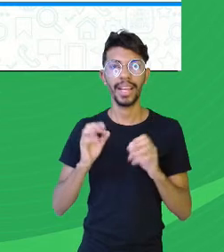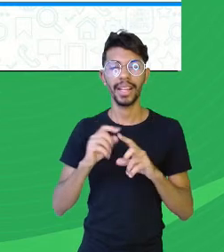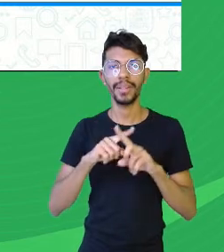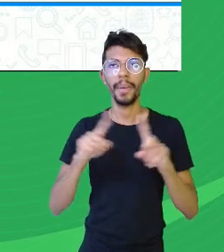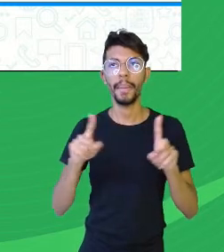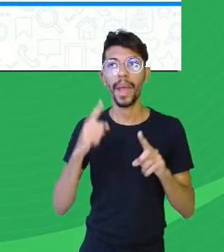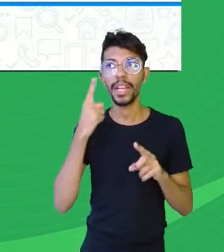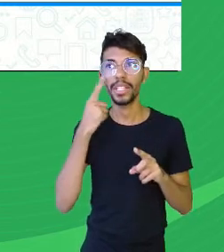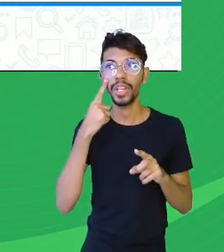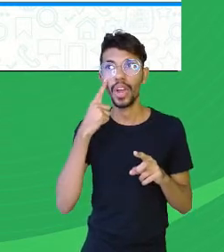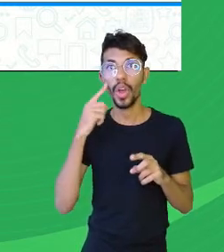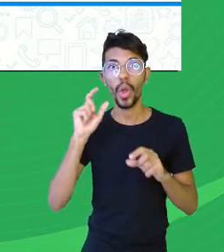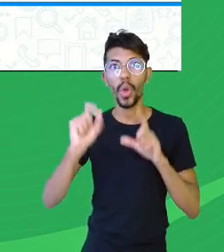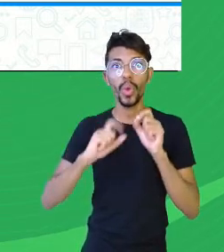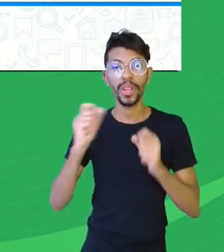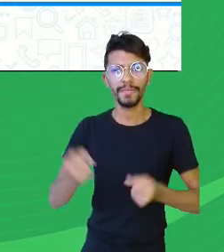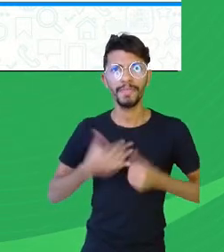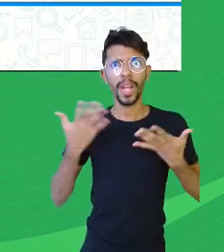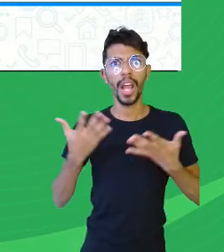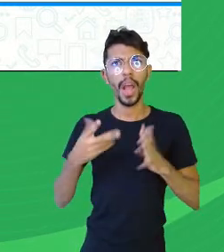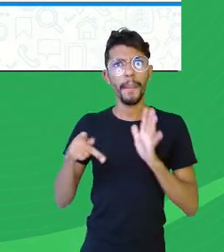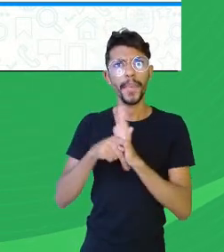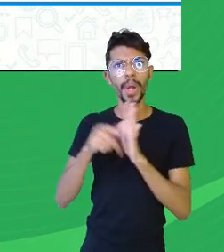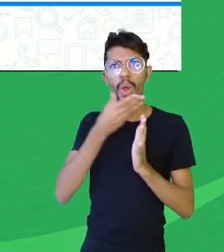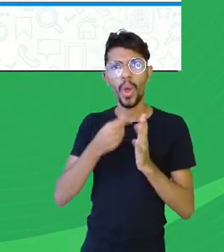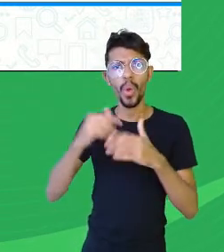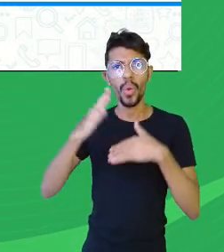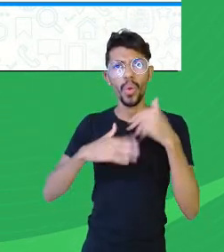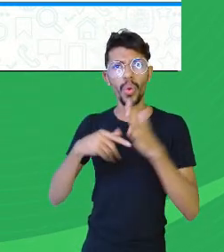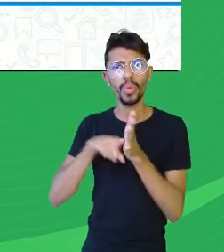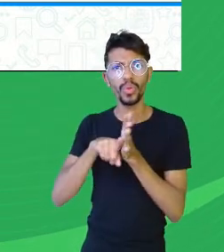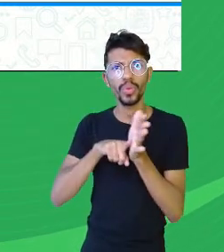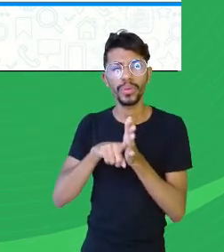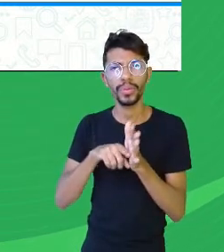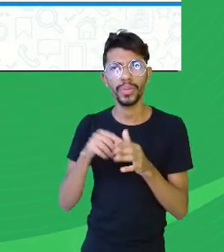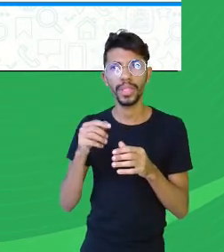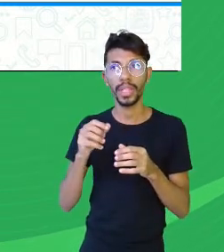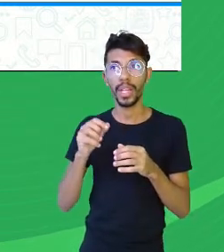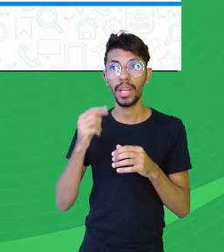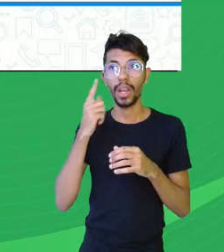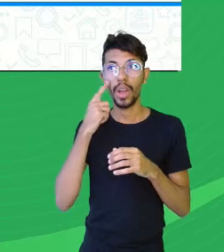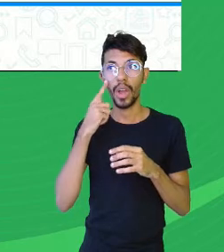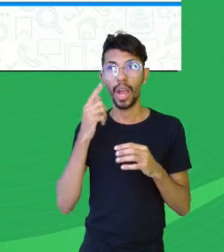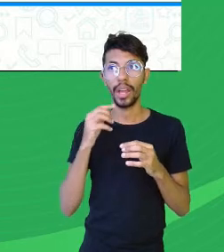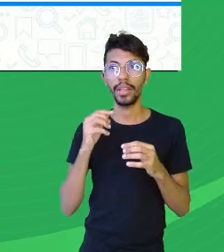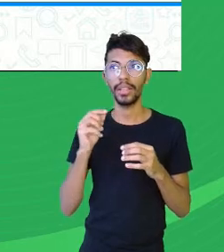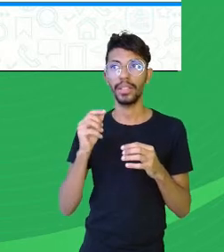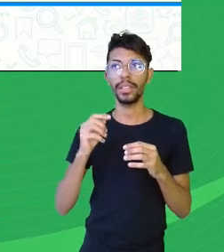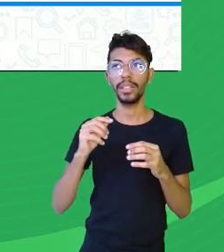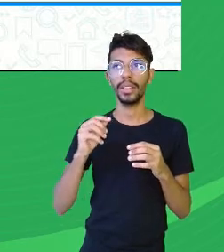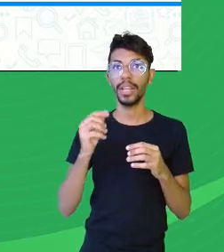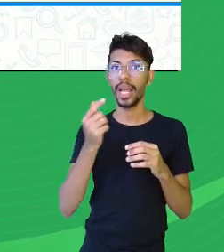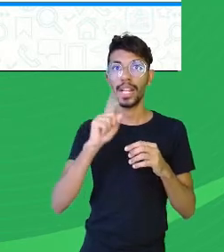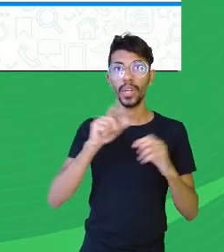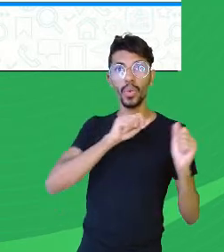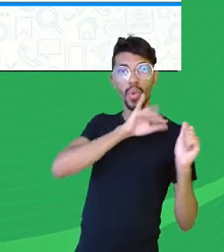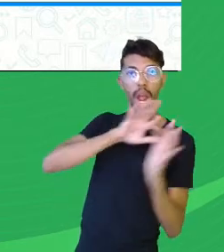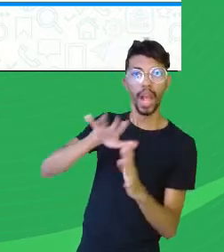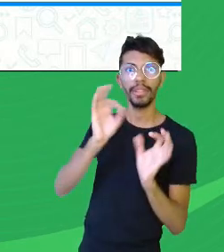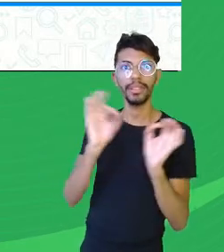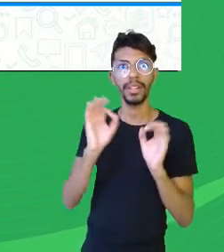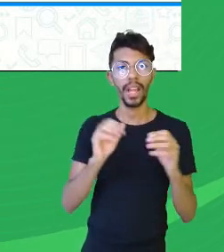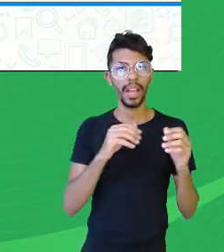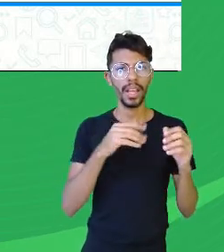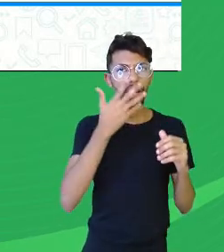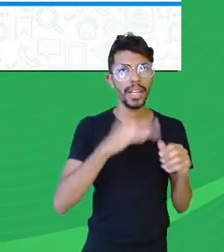verdade? Só que o que surpreendeu aquele explorador foi que, ao invés de cada uma correr, todas deram as mãos e